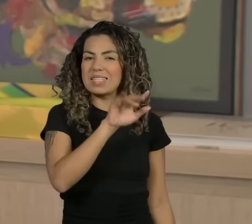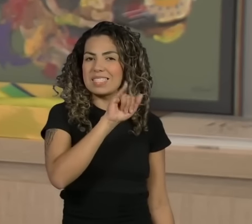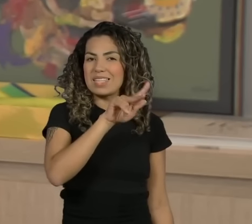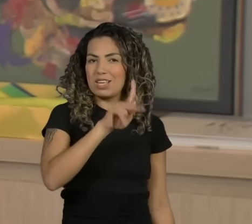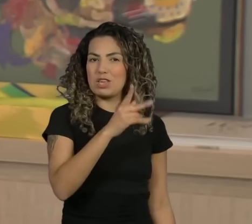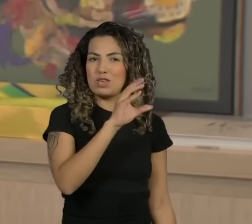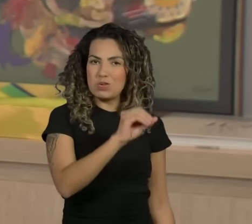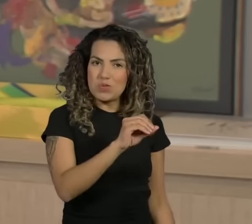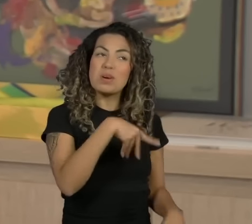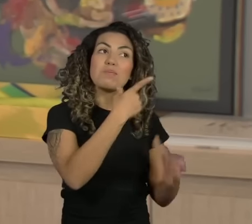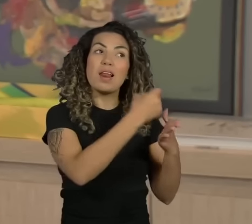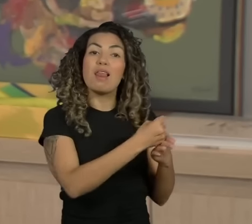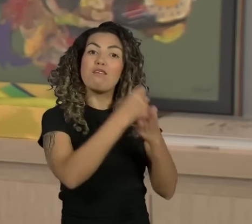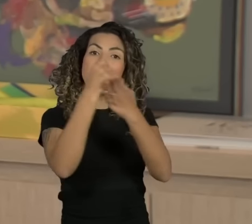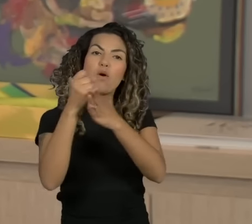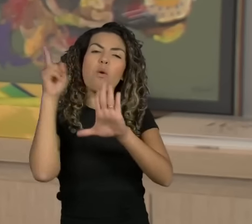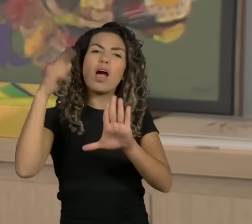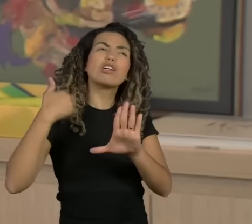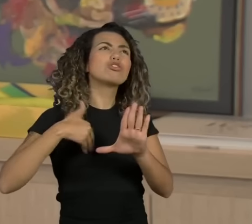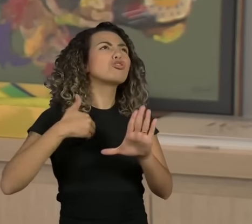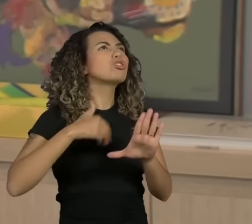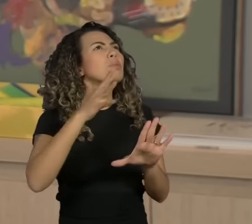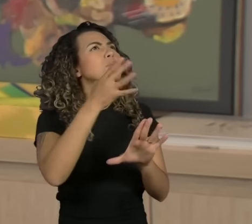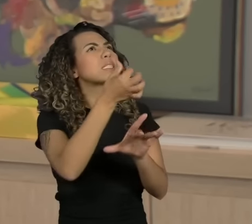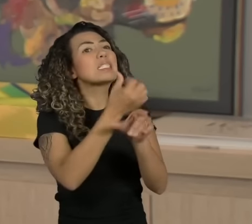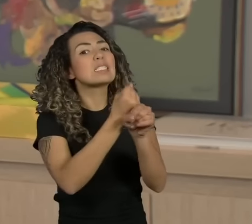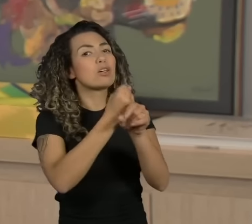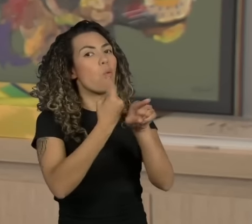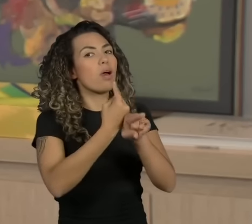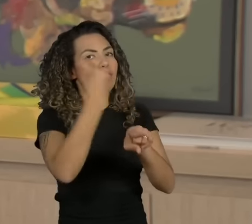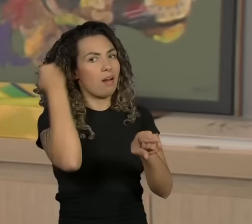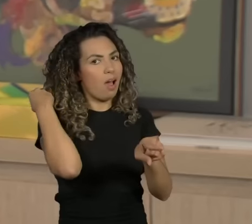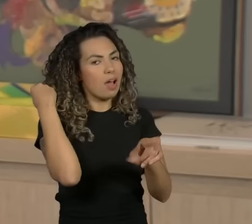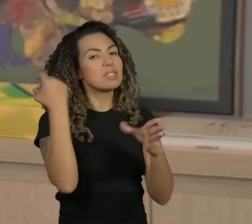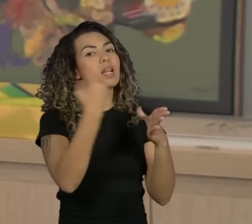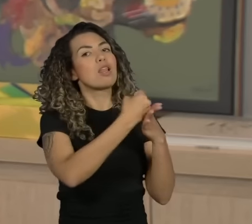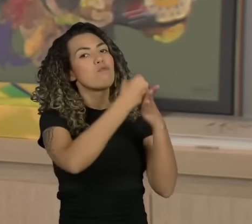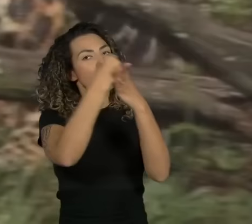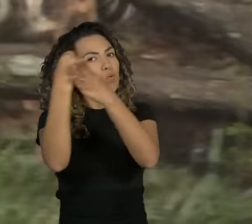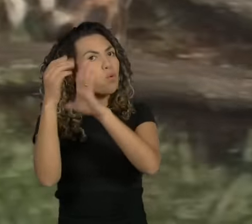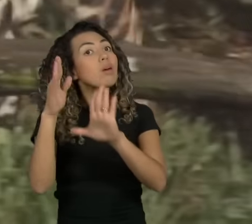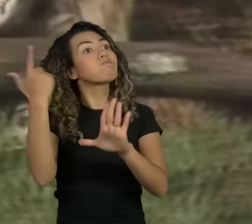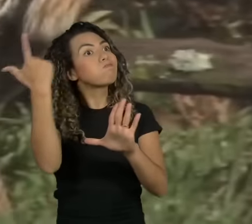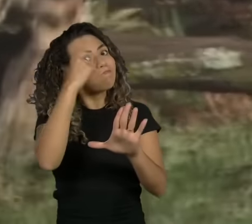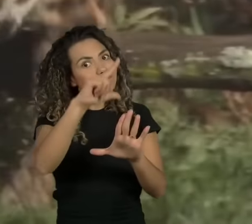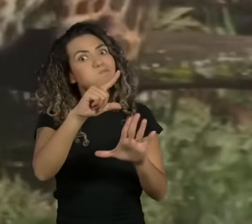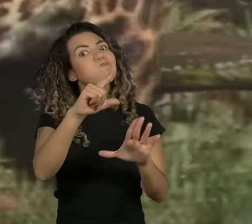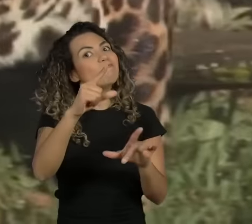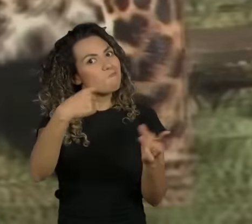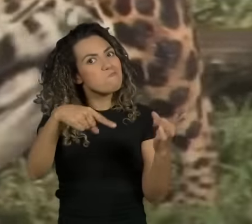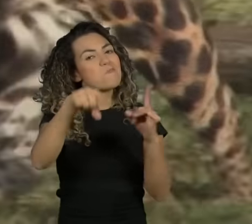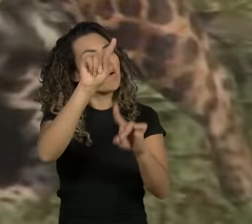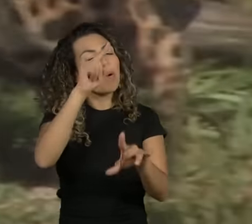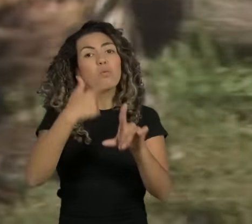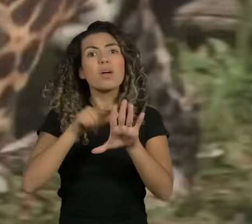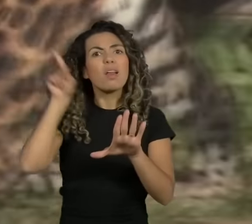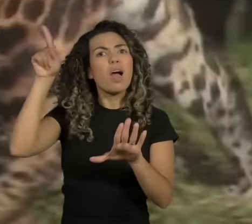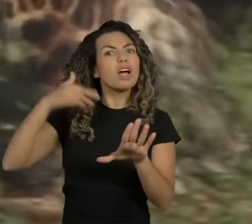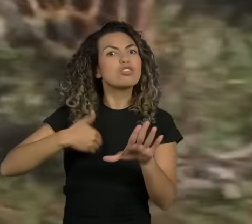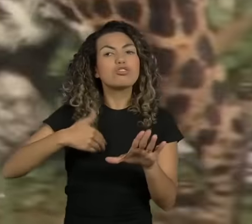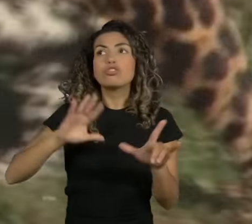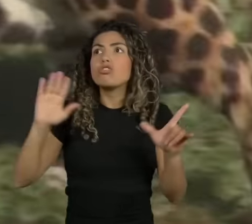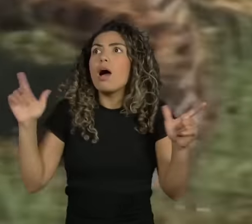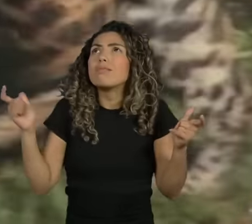lá mais ou menos há uns 6 anos atrás, e foi um caso de grande sucesso. E as onças estavam extintas lá há mais de